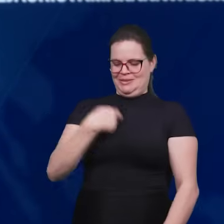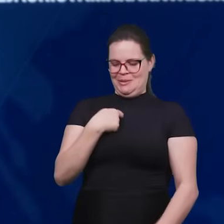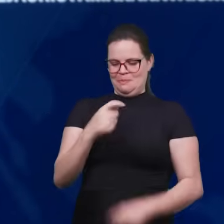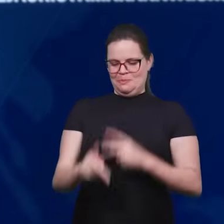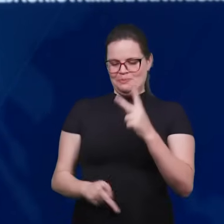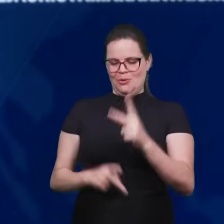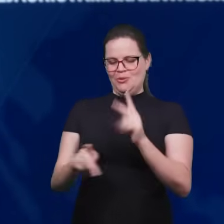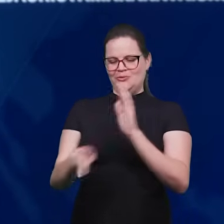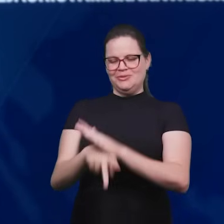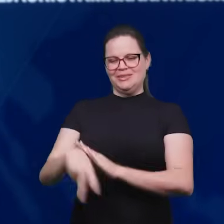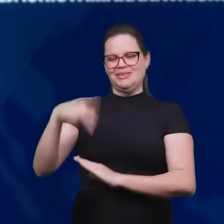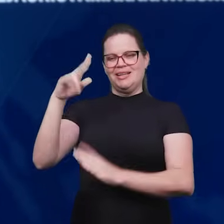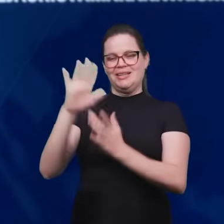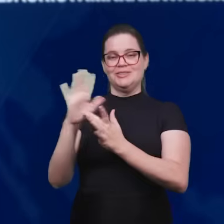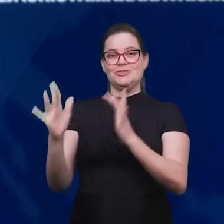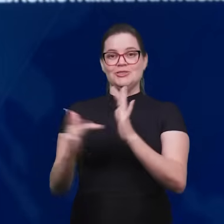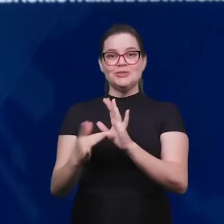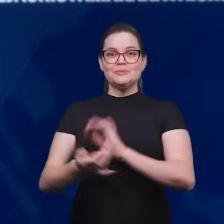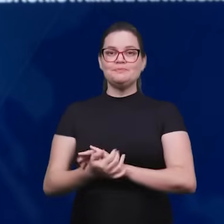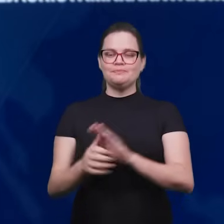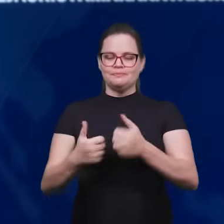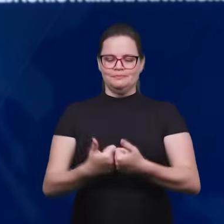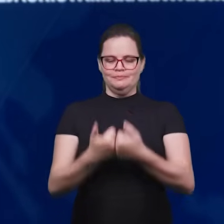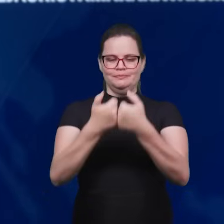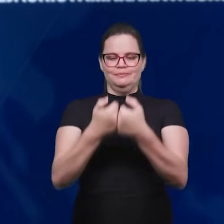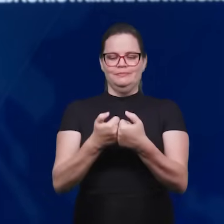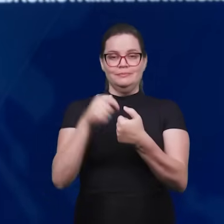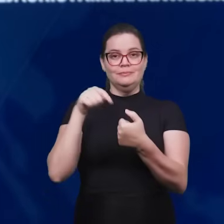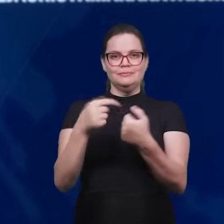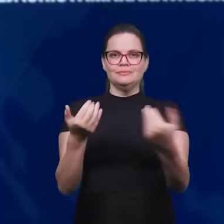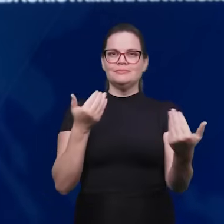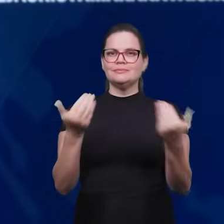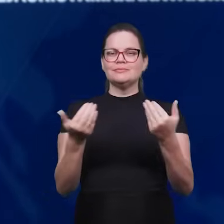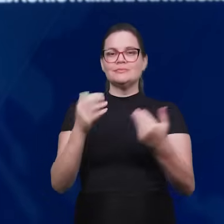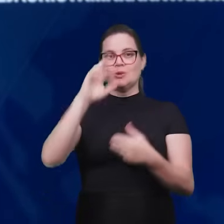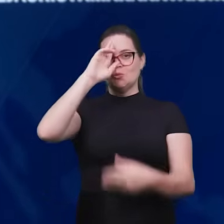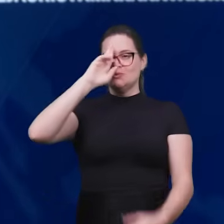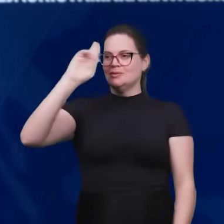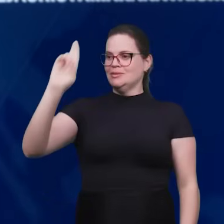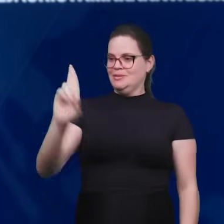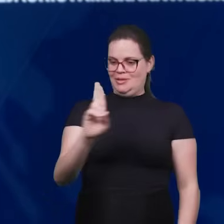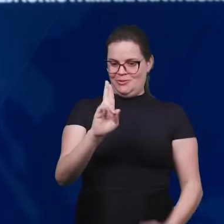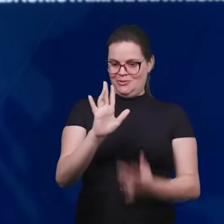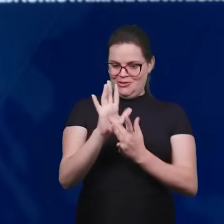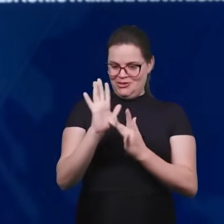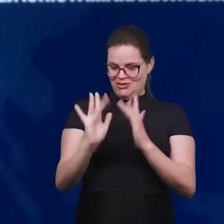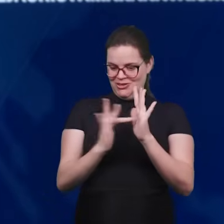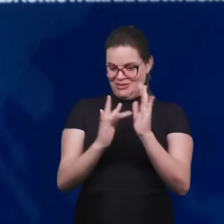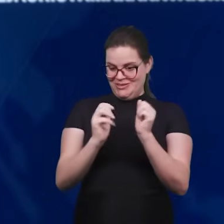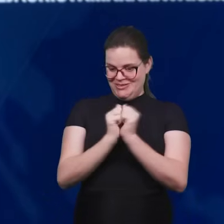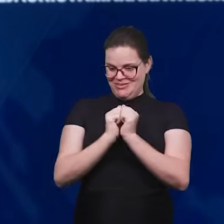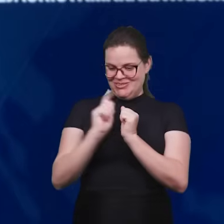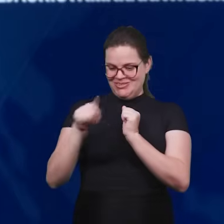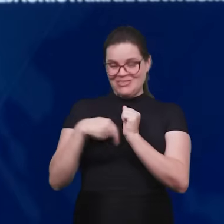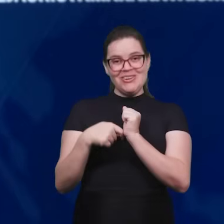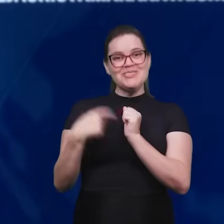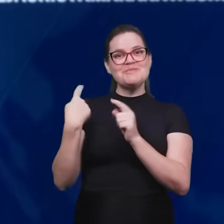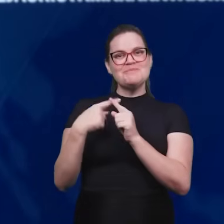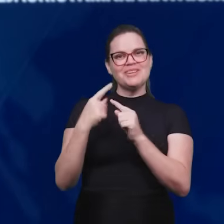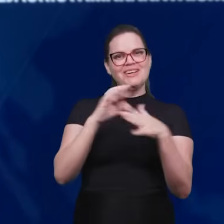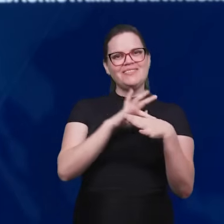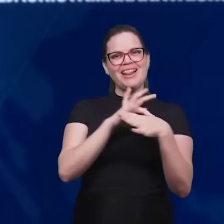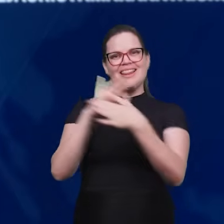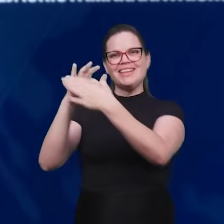arca, que significa a presença do Senhor, é a presença do Senhor que nos levará a este lugar